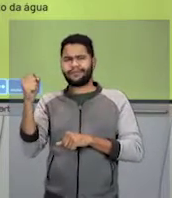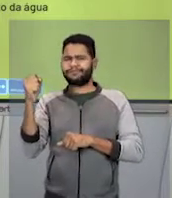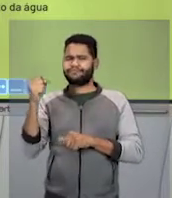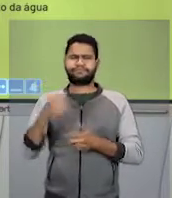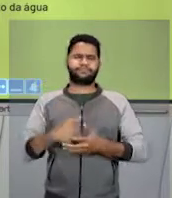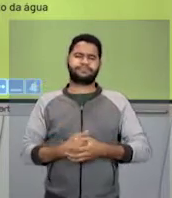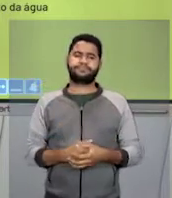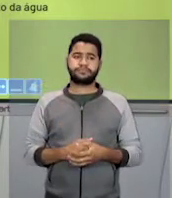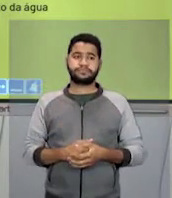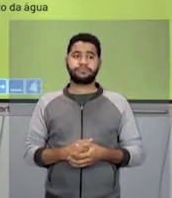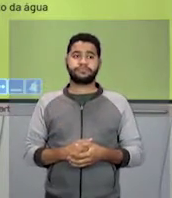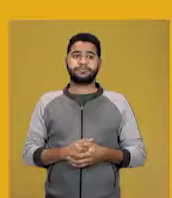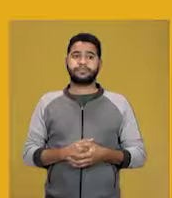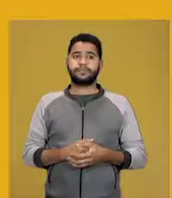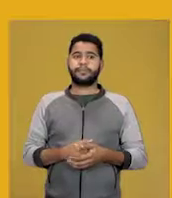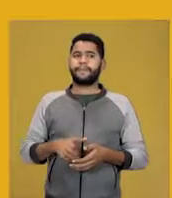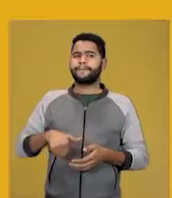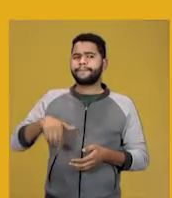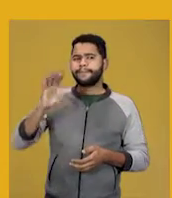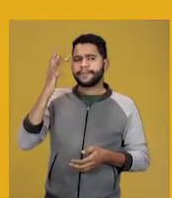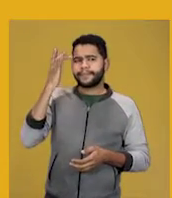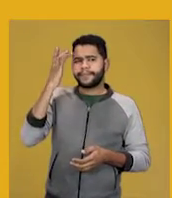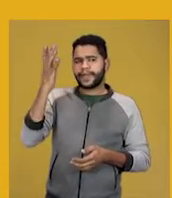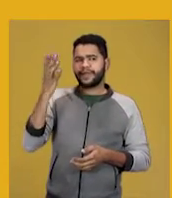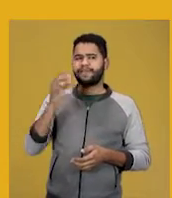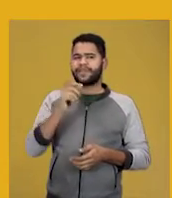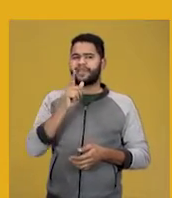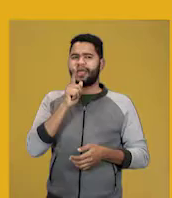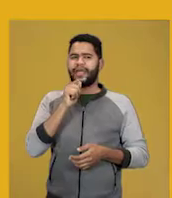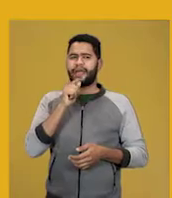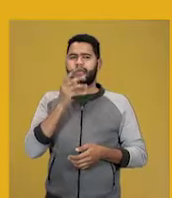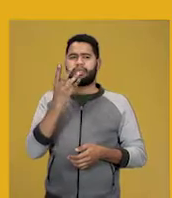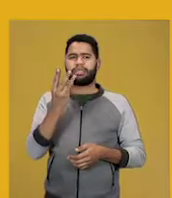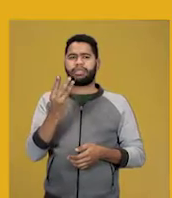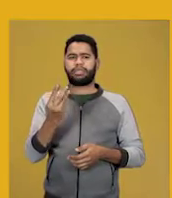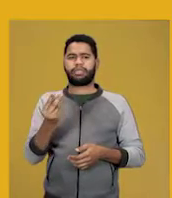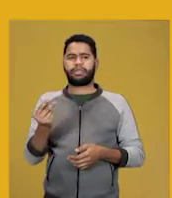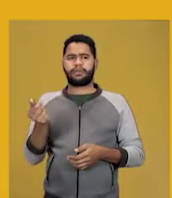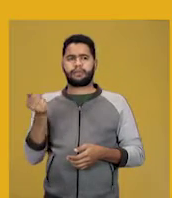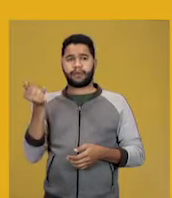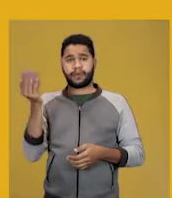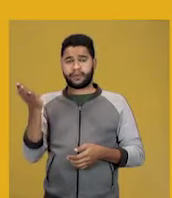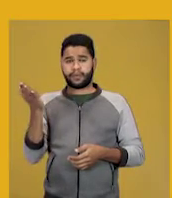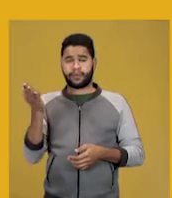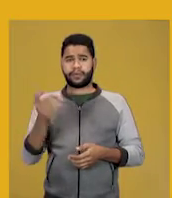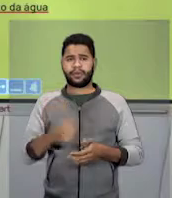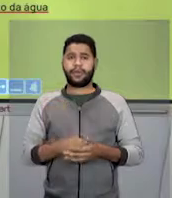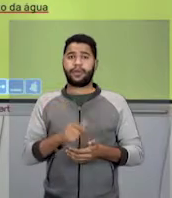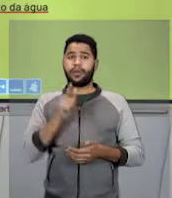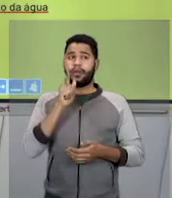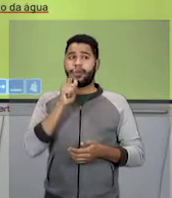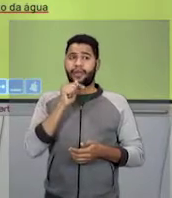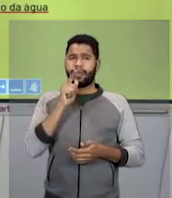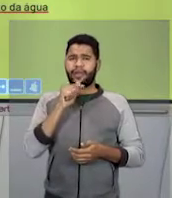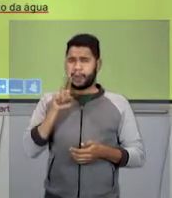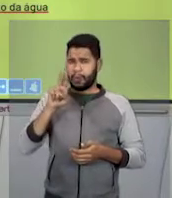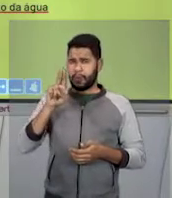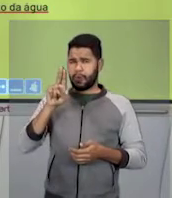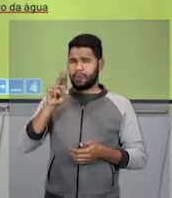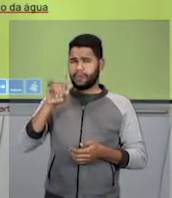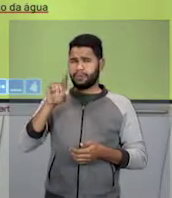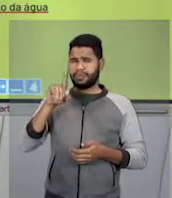térmica. Torna mais fácil o escoamento da água para fora do cômodo? Água seria a umidade do